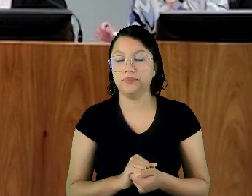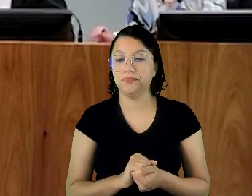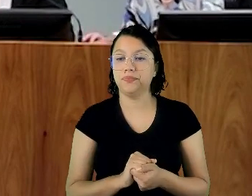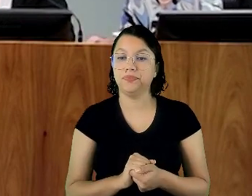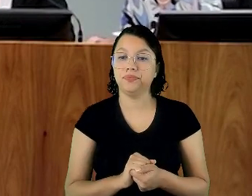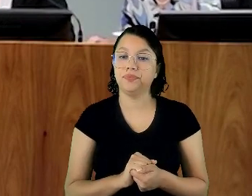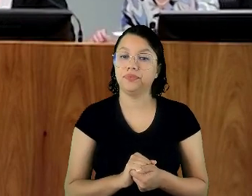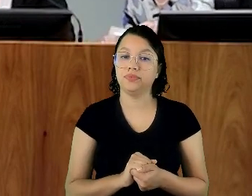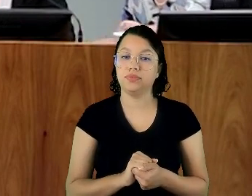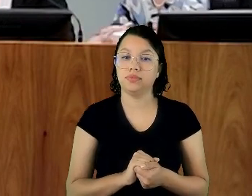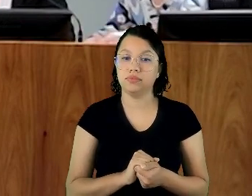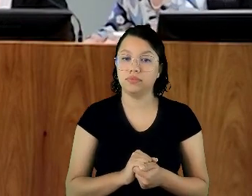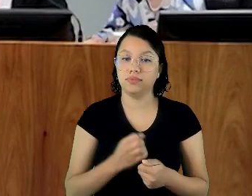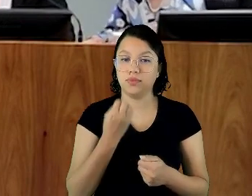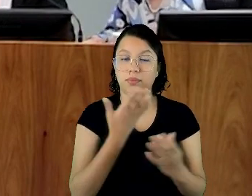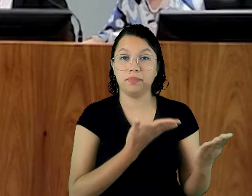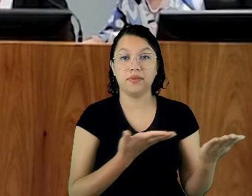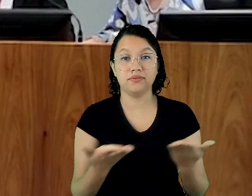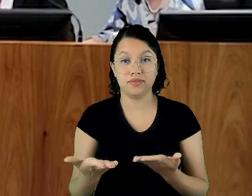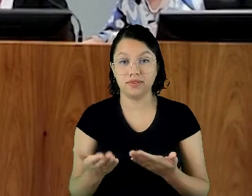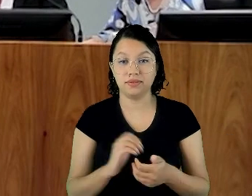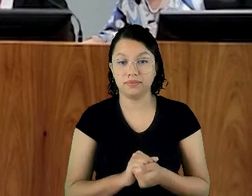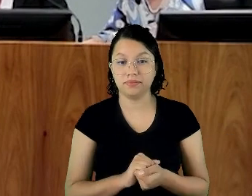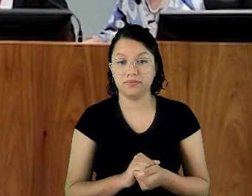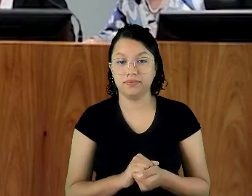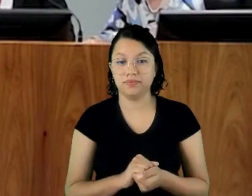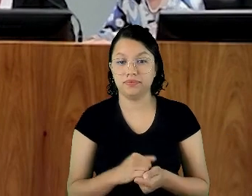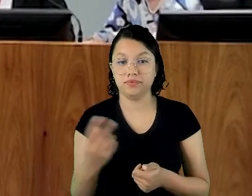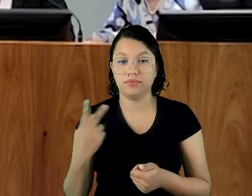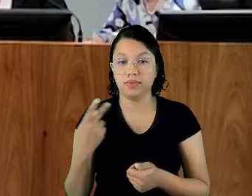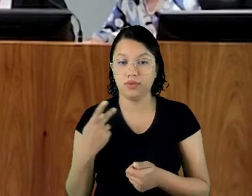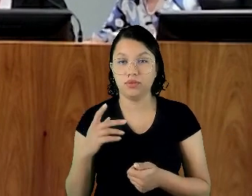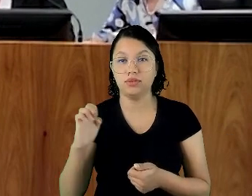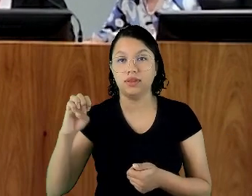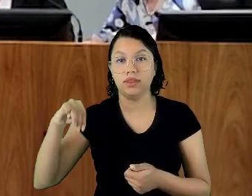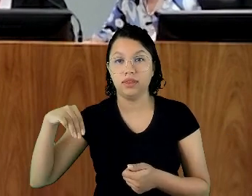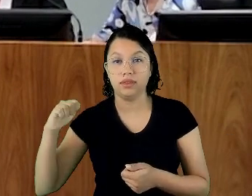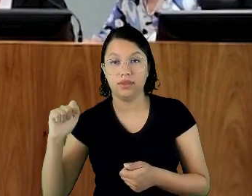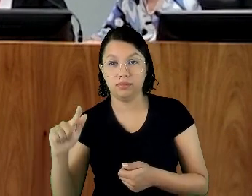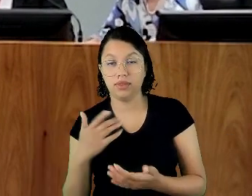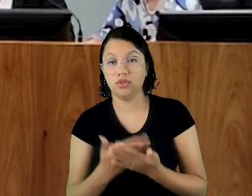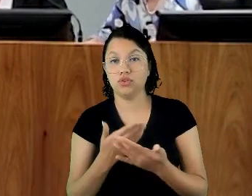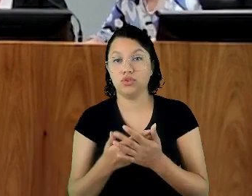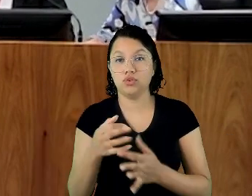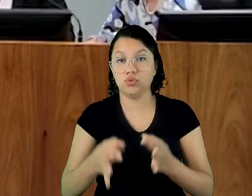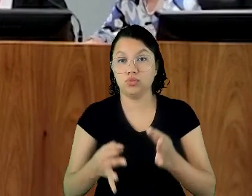muito bem-vinda à nossa EMAG, nossa Escola de Magistrados.